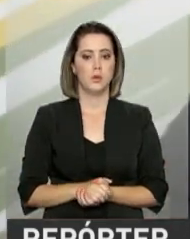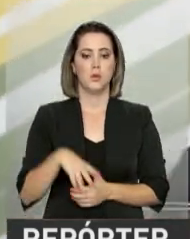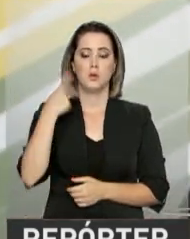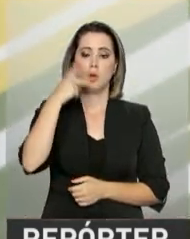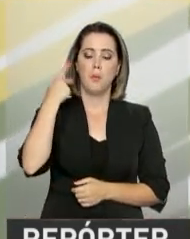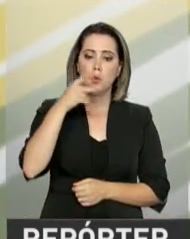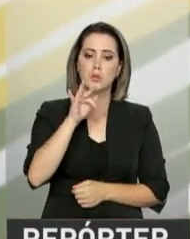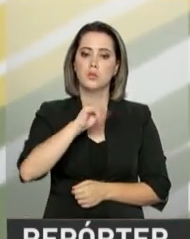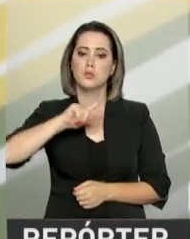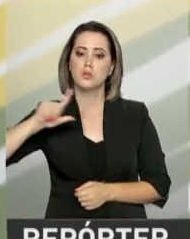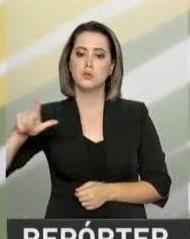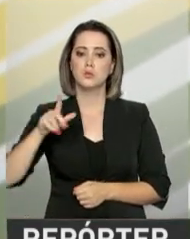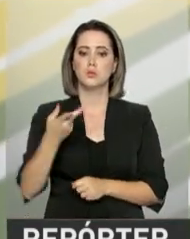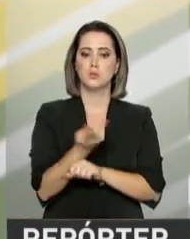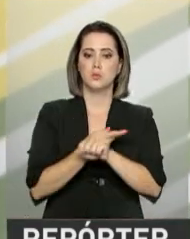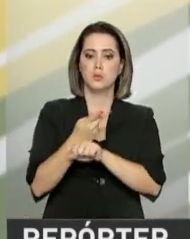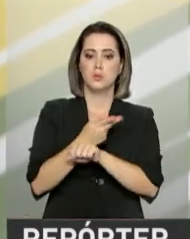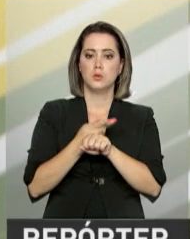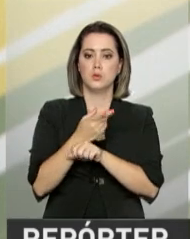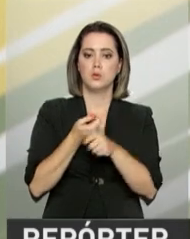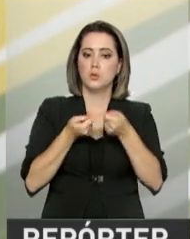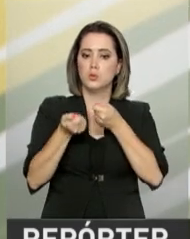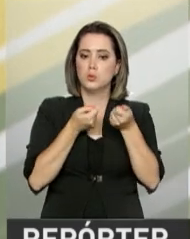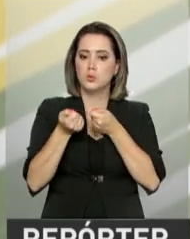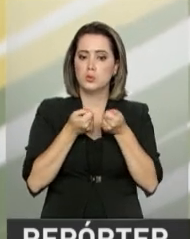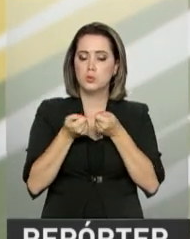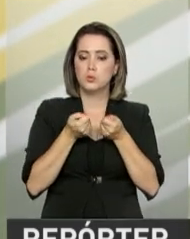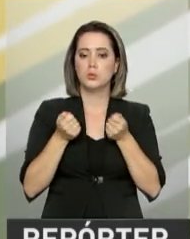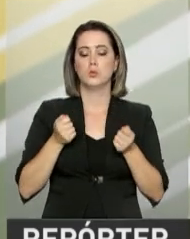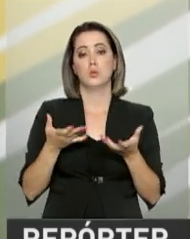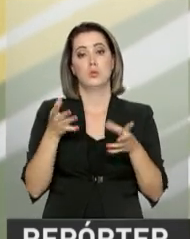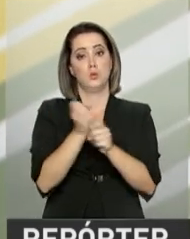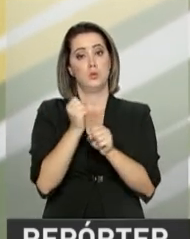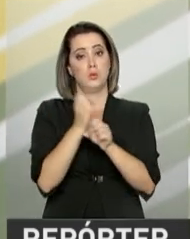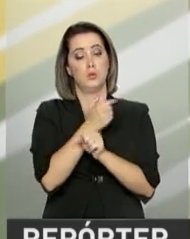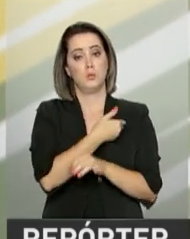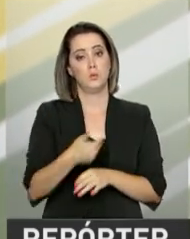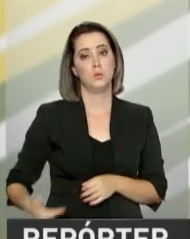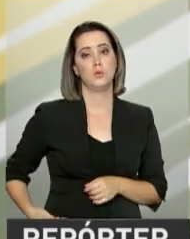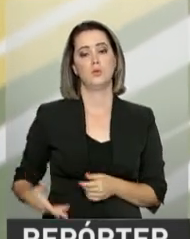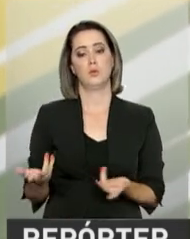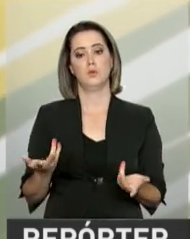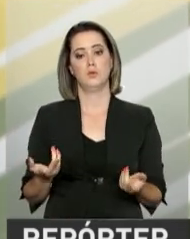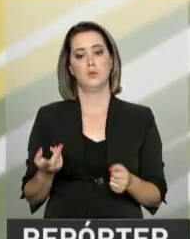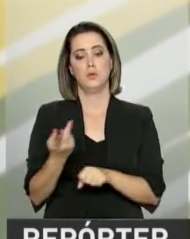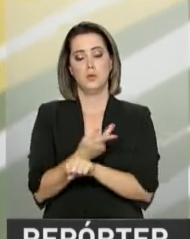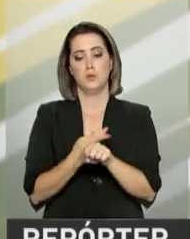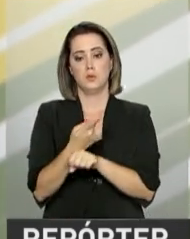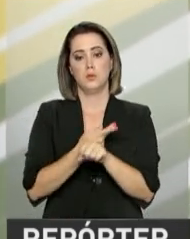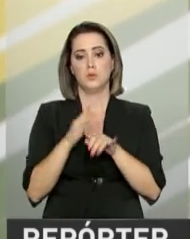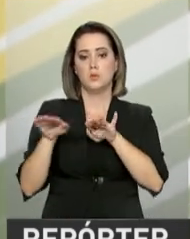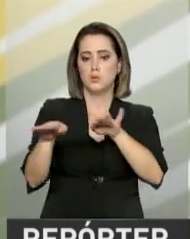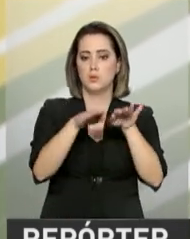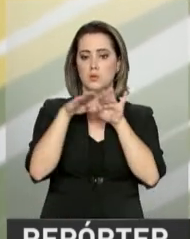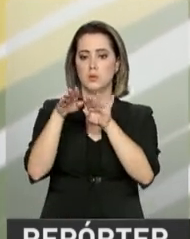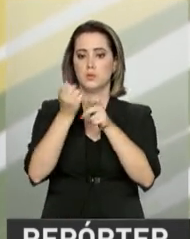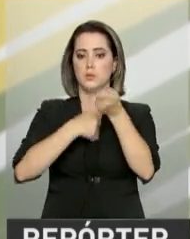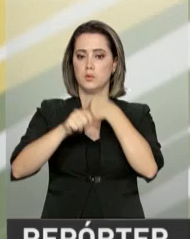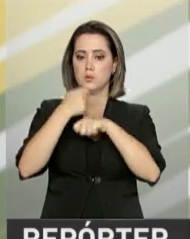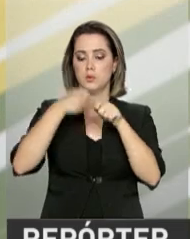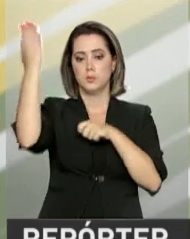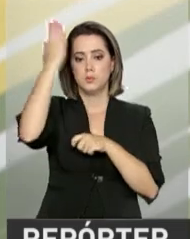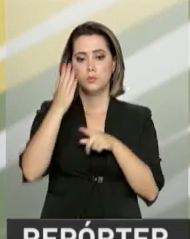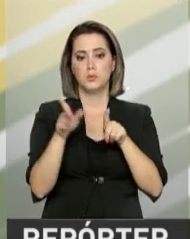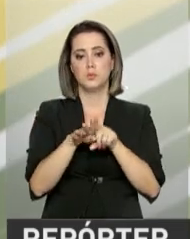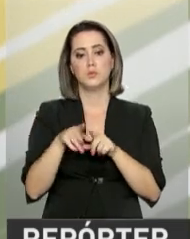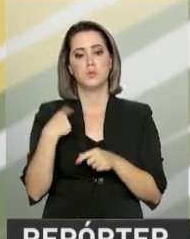caso buscando ajuste das contas públicas buscando estabilizar a economia brasileira para